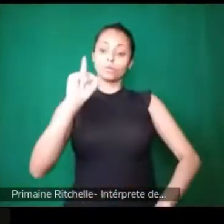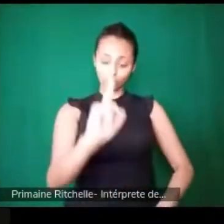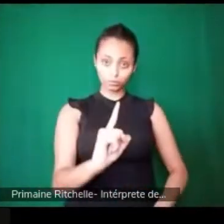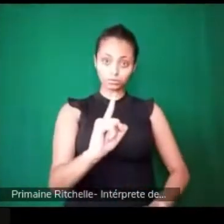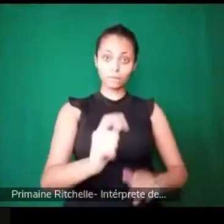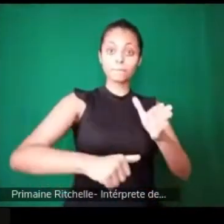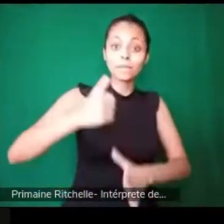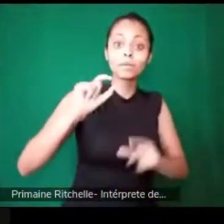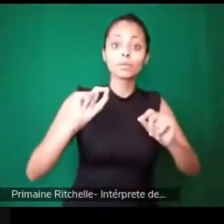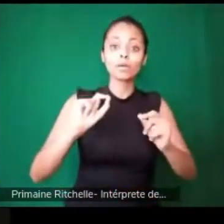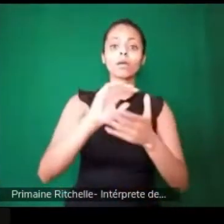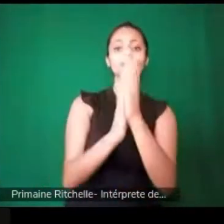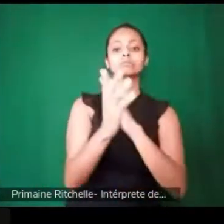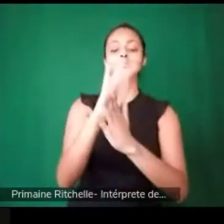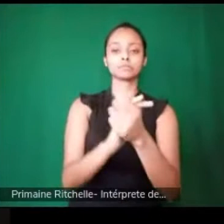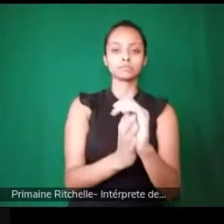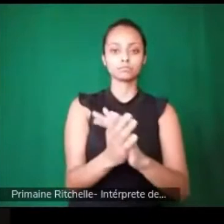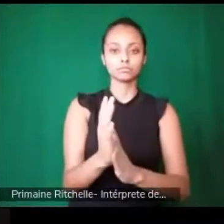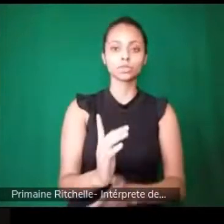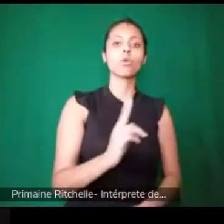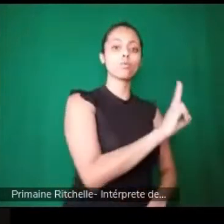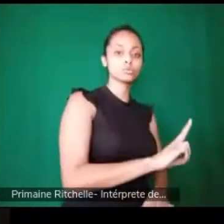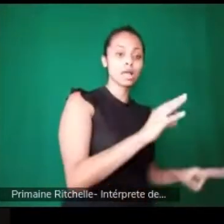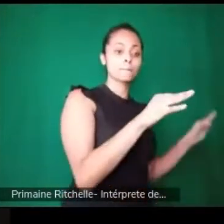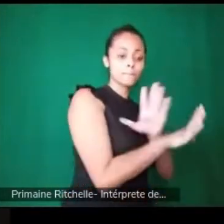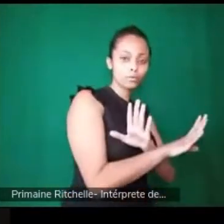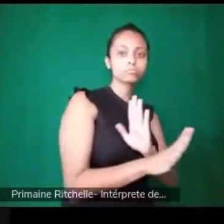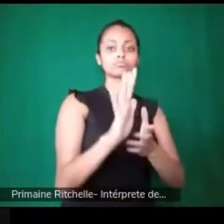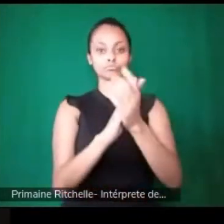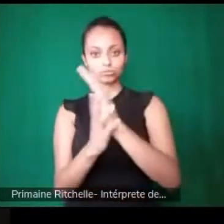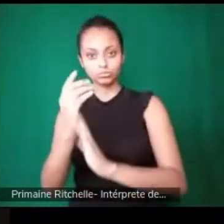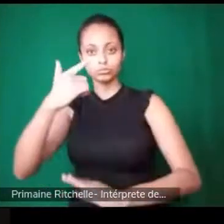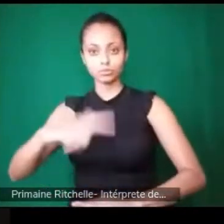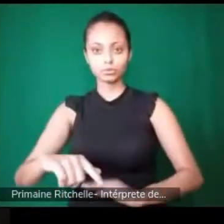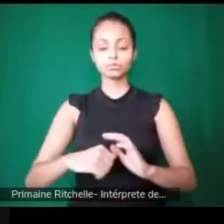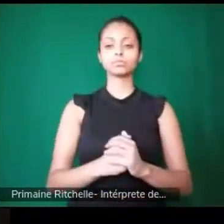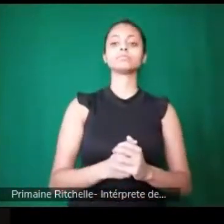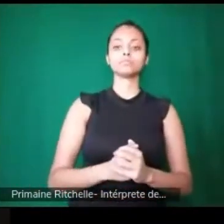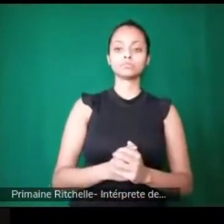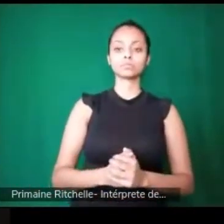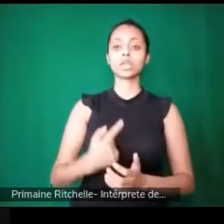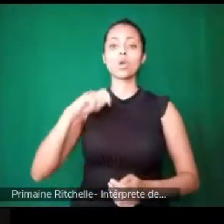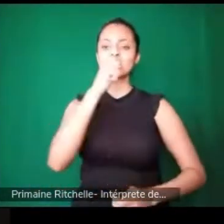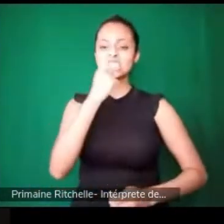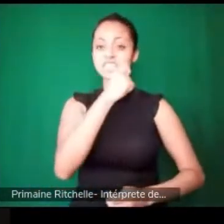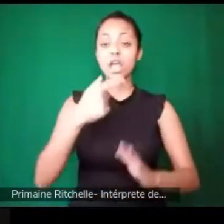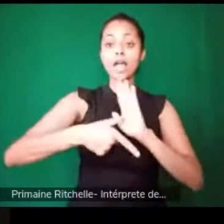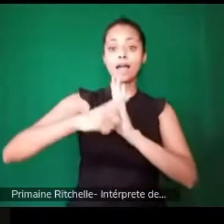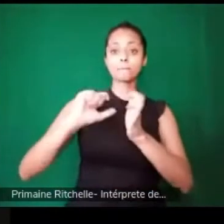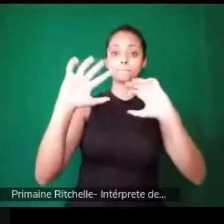do banheiro. As mãos também elas devem ser higienizadas antes da higiene bucal, se for o caso, né,